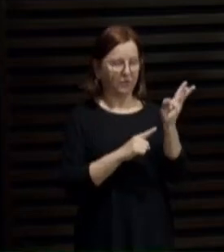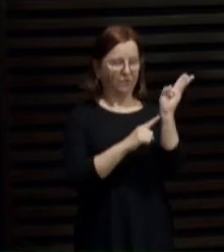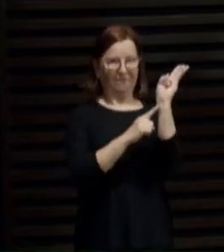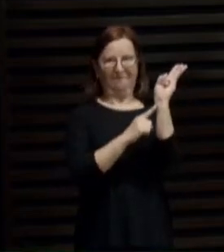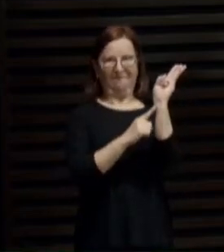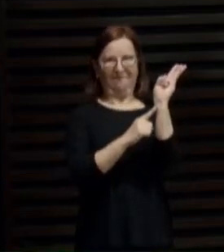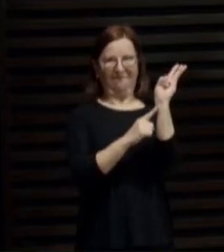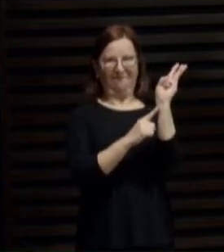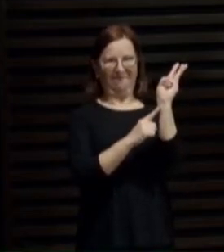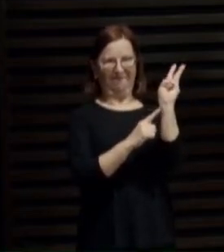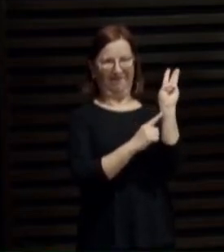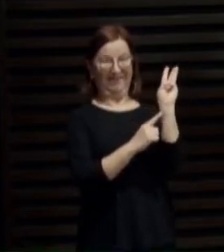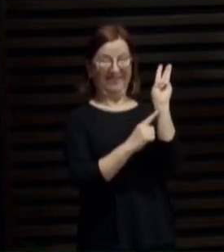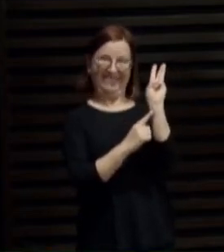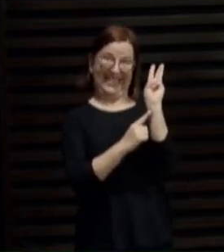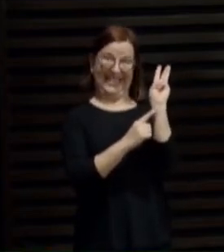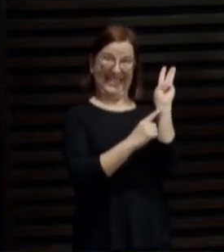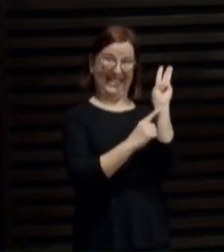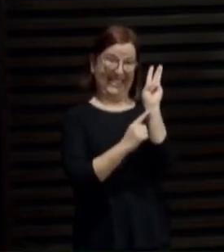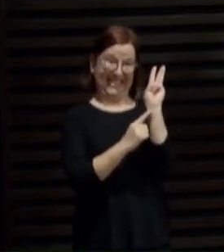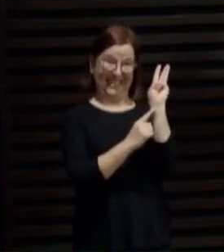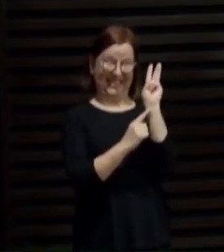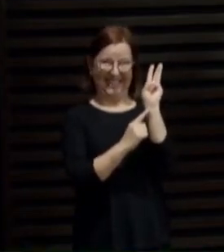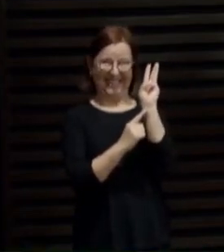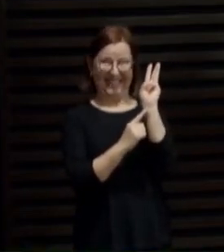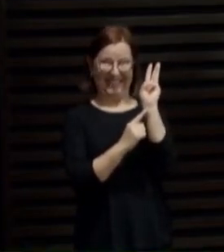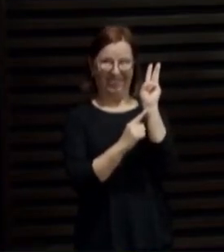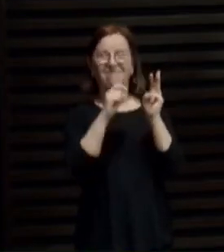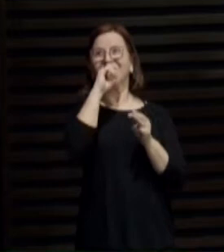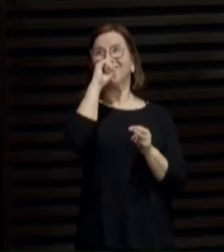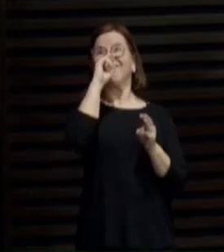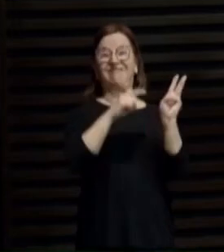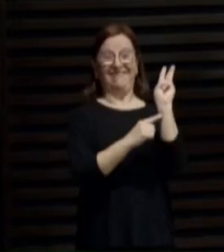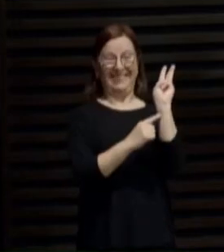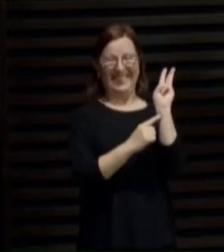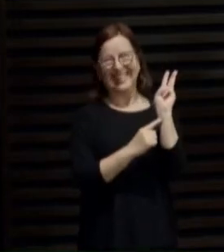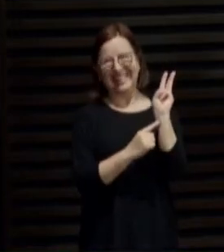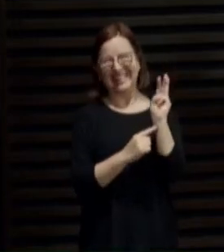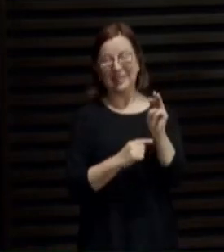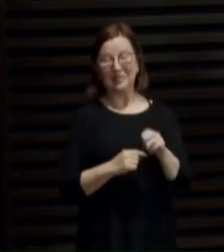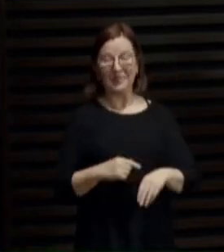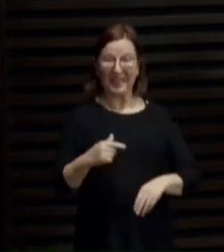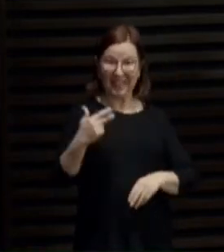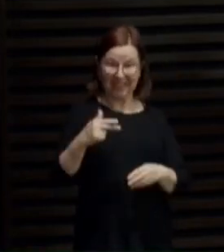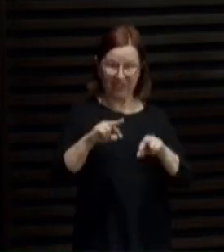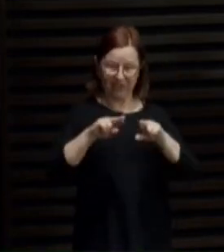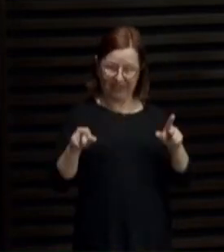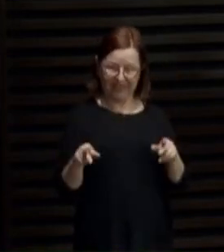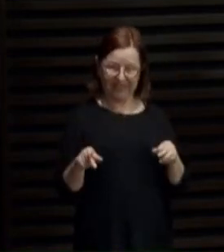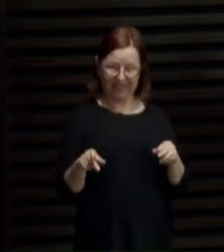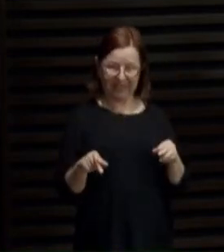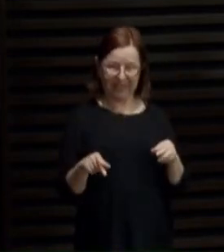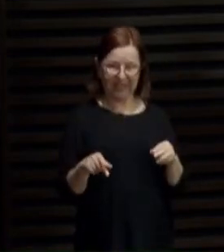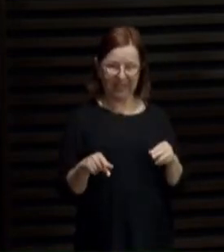Ele fica, a verga dele fica para riba, assim, durinha. E a terceira é que o cacho